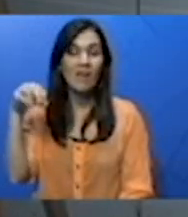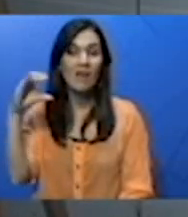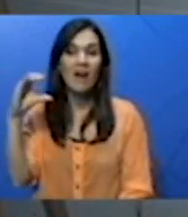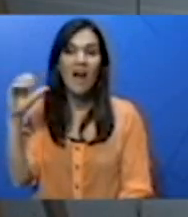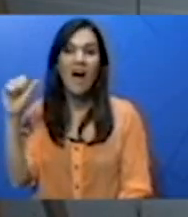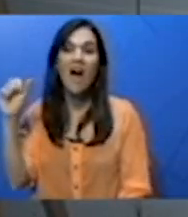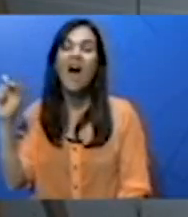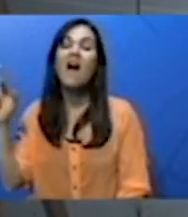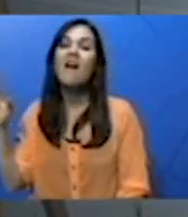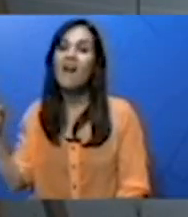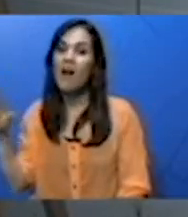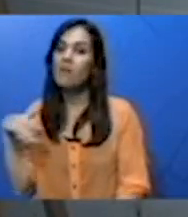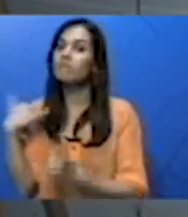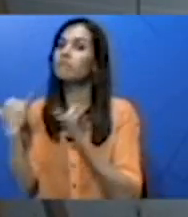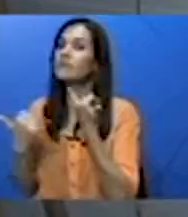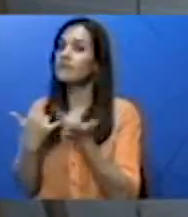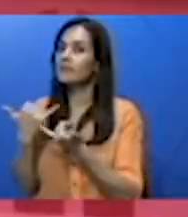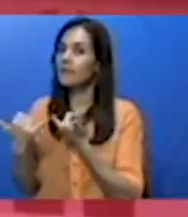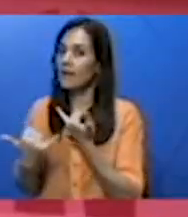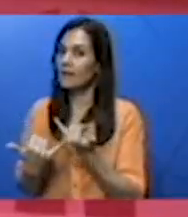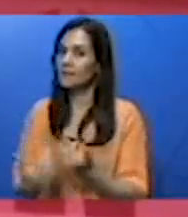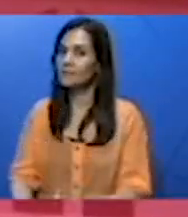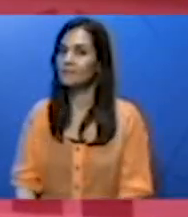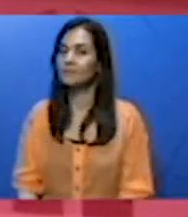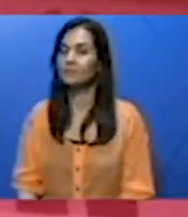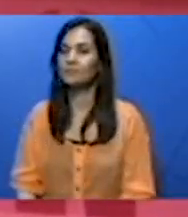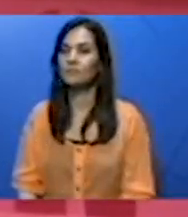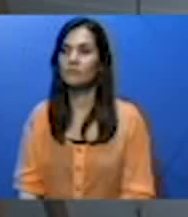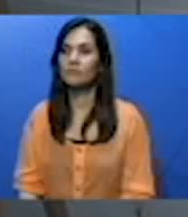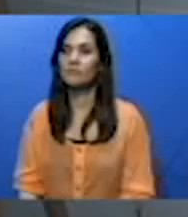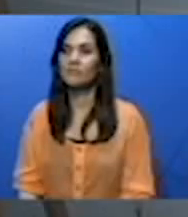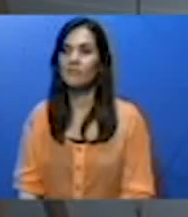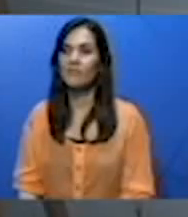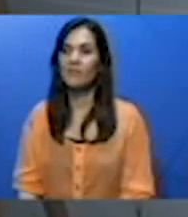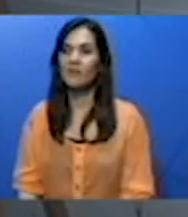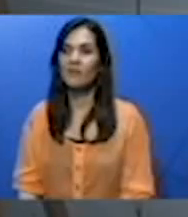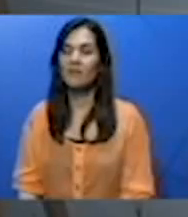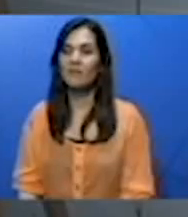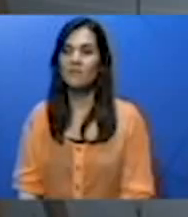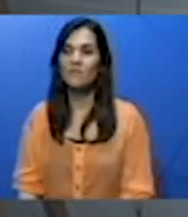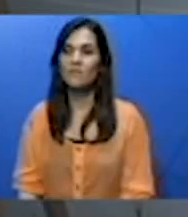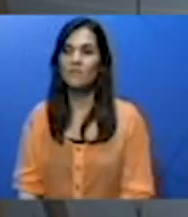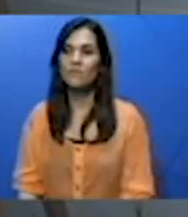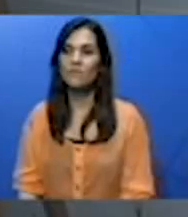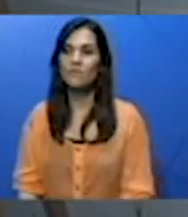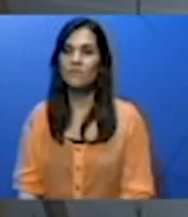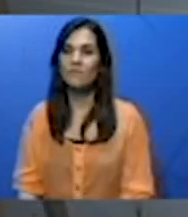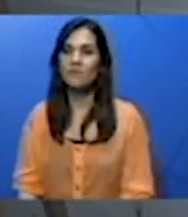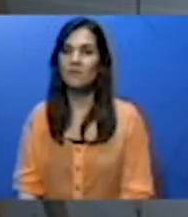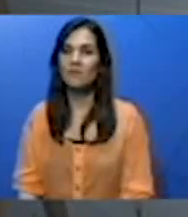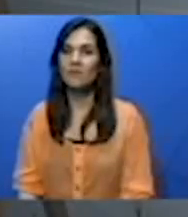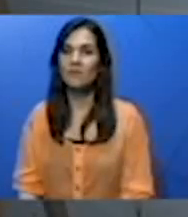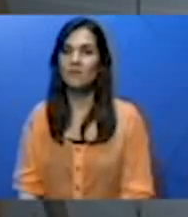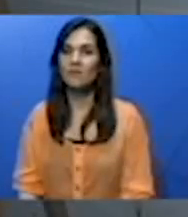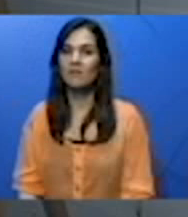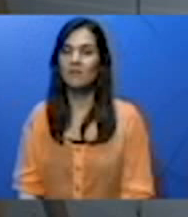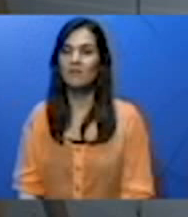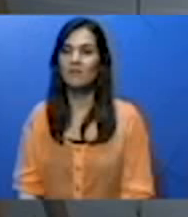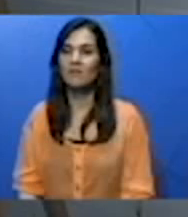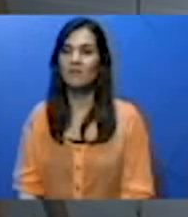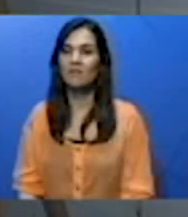Brincar. Gostamos Ai, muito professor, de eu coloquei brincar. Brincar. Bom, o meu ficou brincar, mas é aí... É com eu... R, ó. Ah, tem um